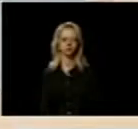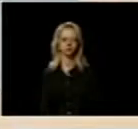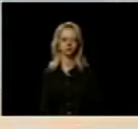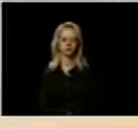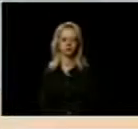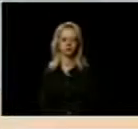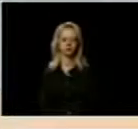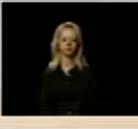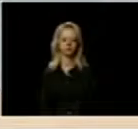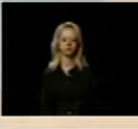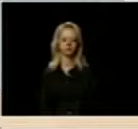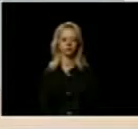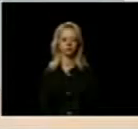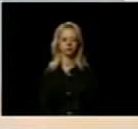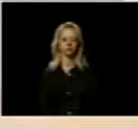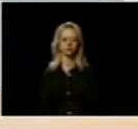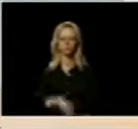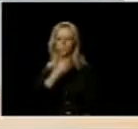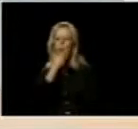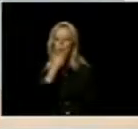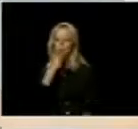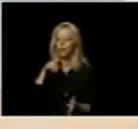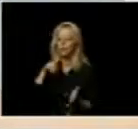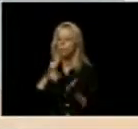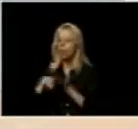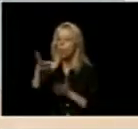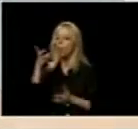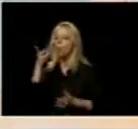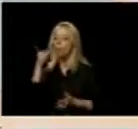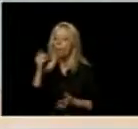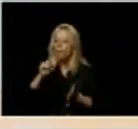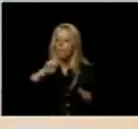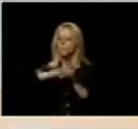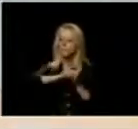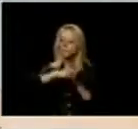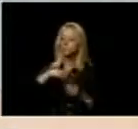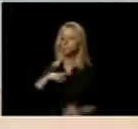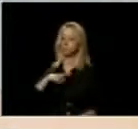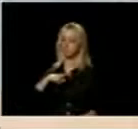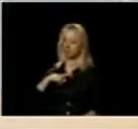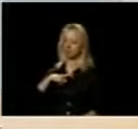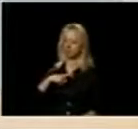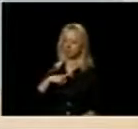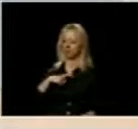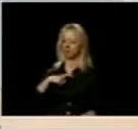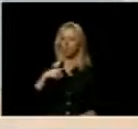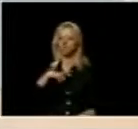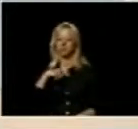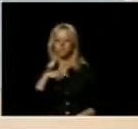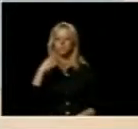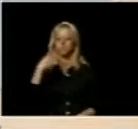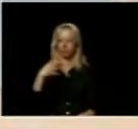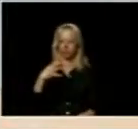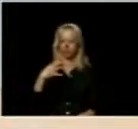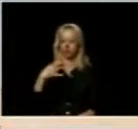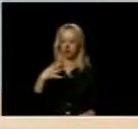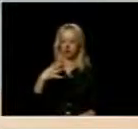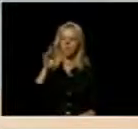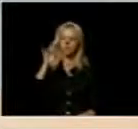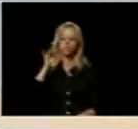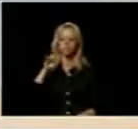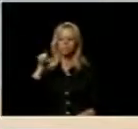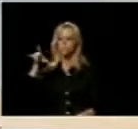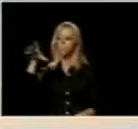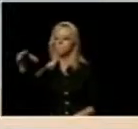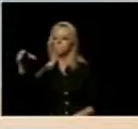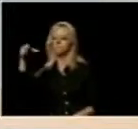são quatro parafusos. Aí o louco: é só o senhor pegar um parafuso de cada roda e colocar na roda